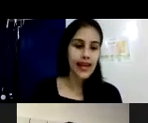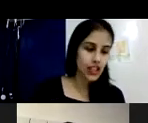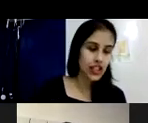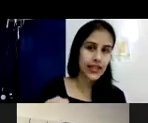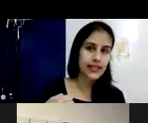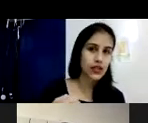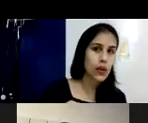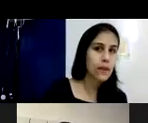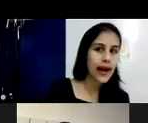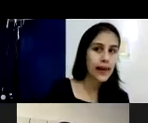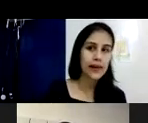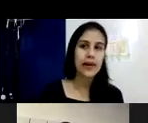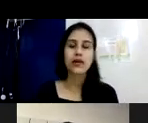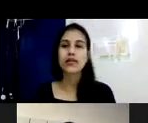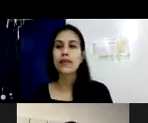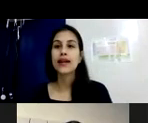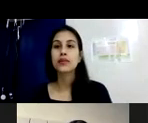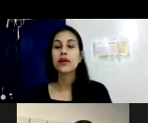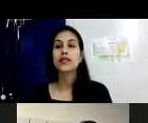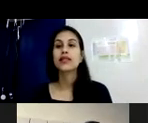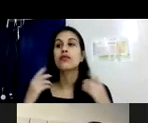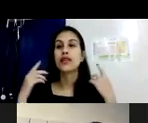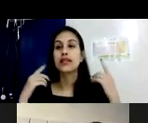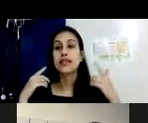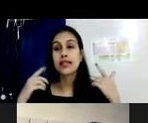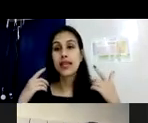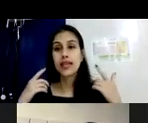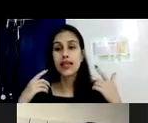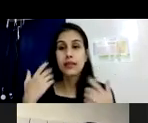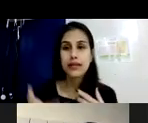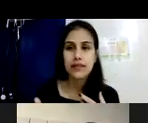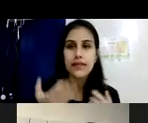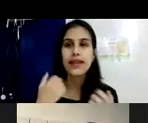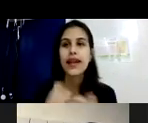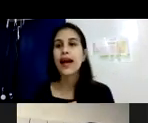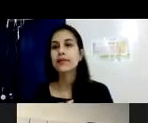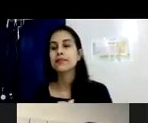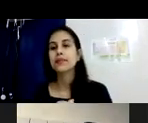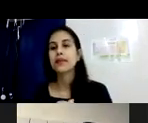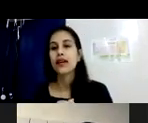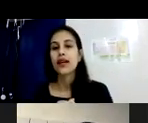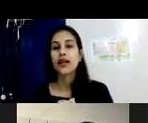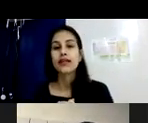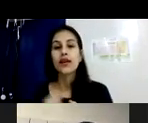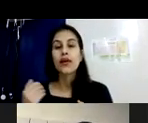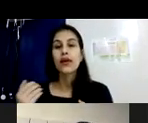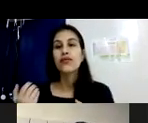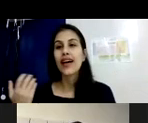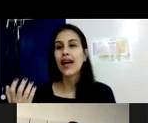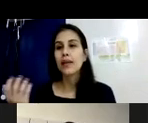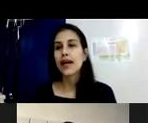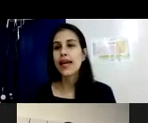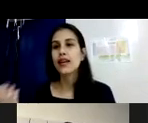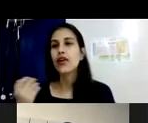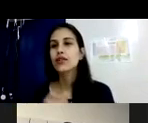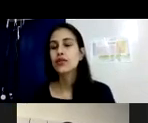ele agachar, né, dobrar para amarrar o sapato, pode ser algo que ele desequilibra e cai. Então eu